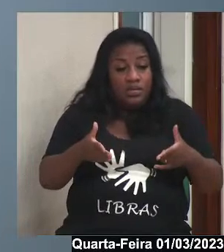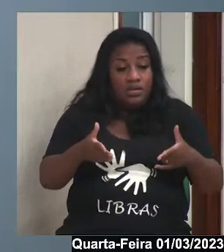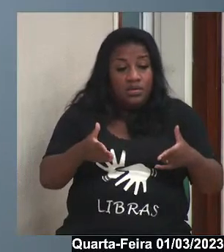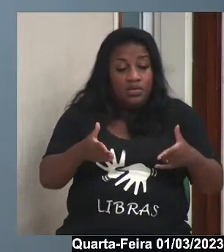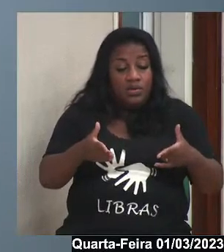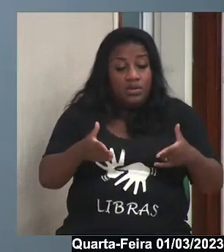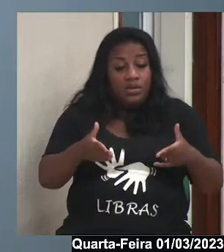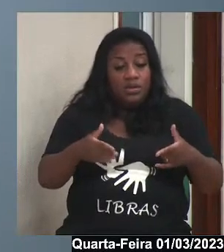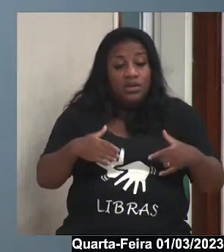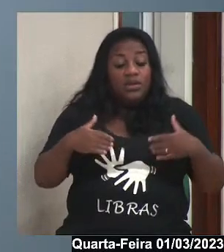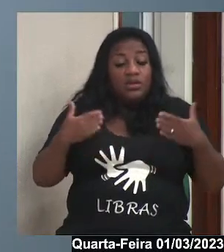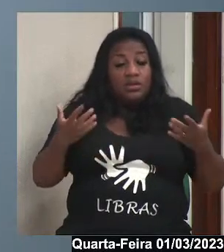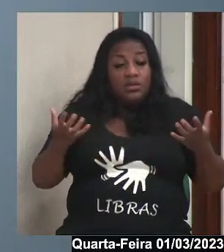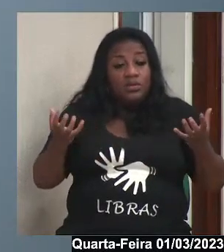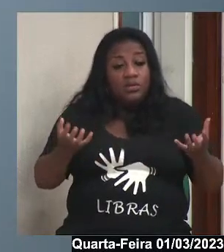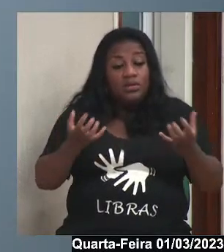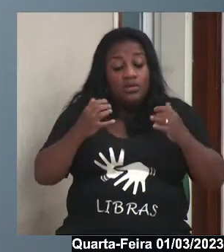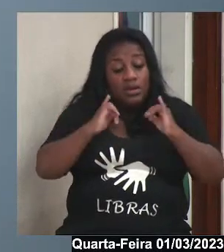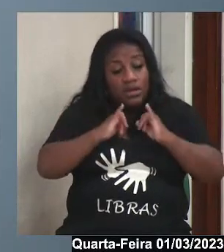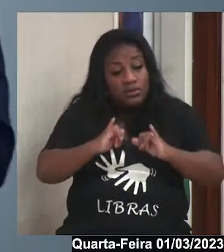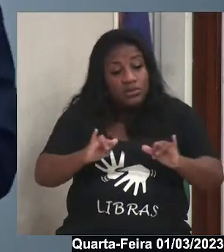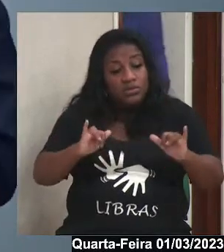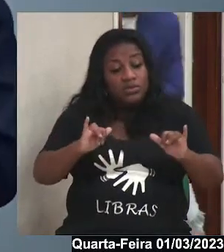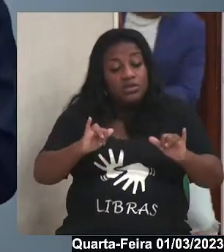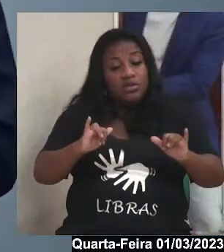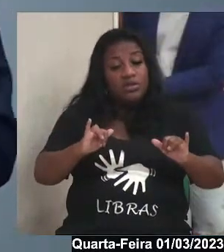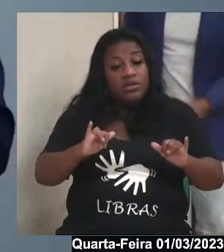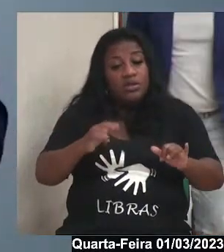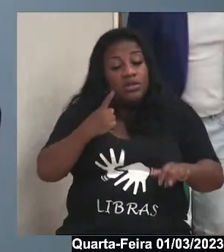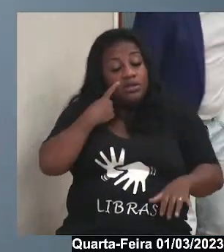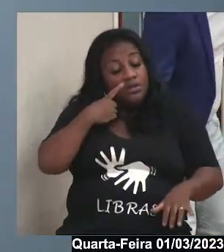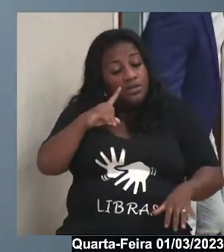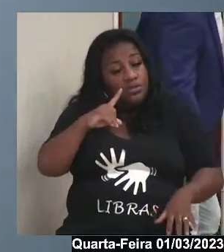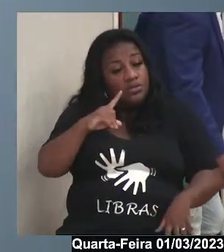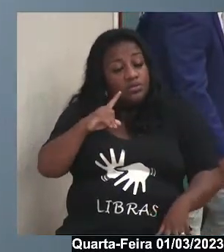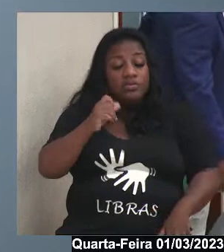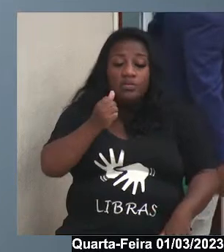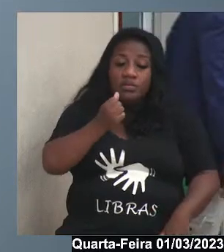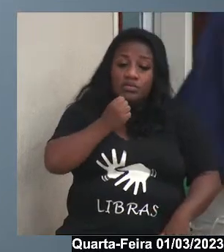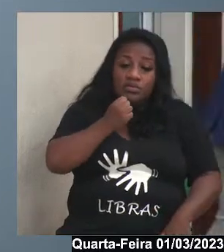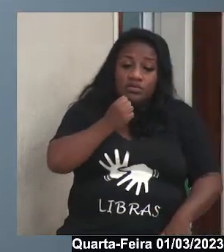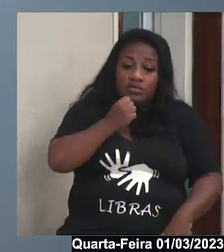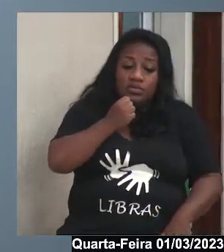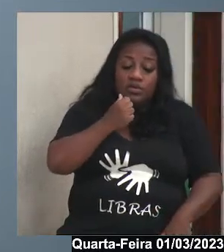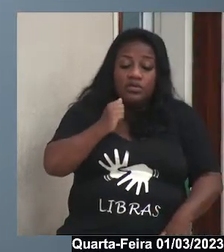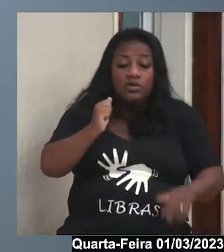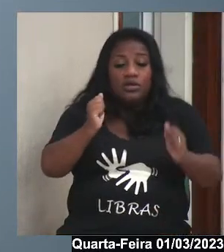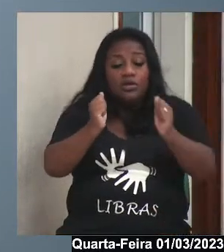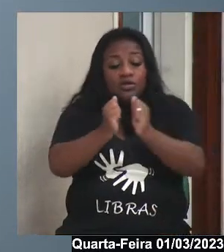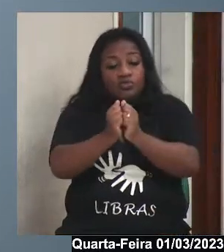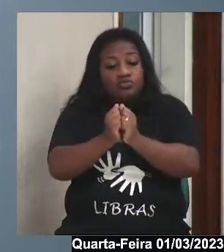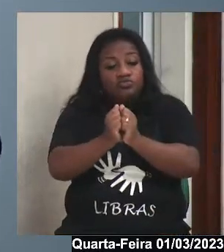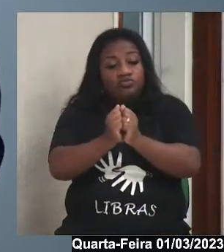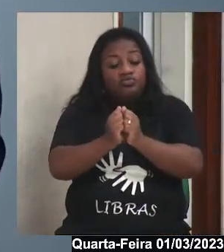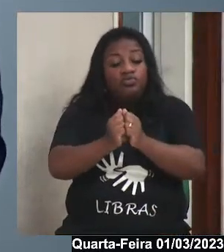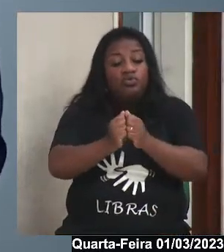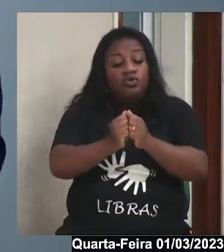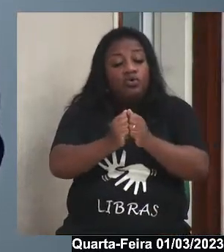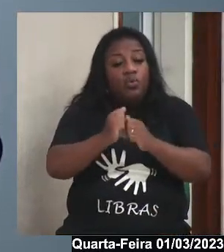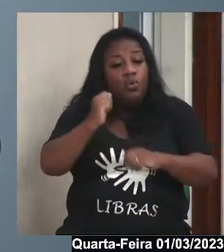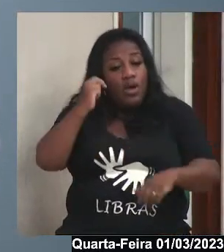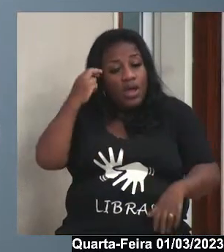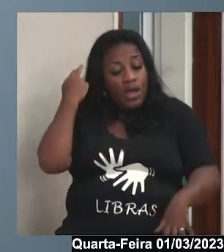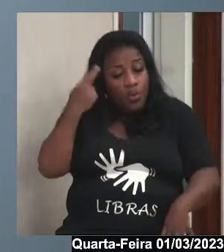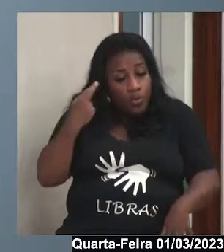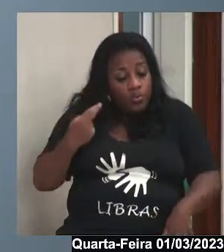nossa população. Então, eu queria dizer que na última sexta-feira, eu junto com a ex-vereadora Rosângela, nós fomos até a sede